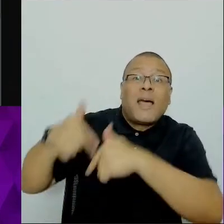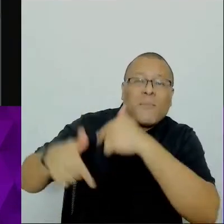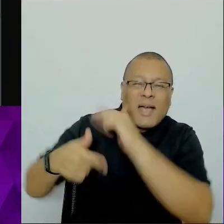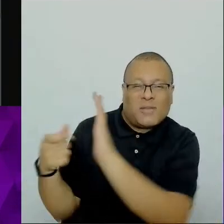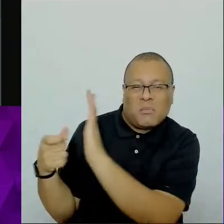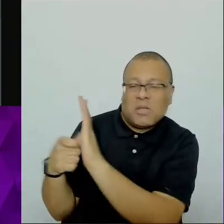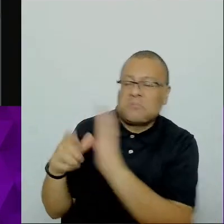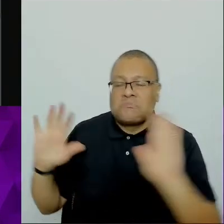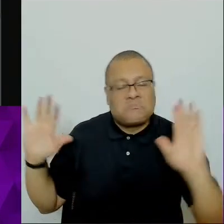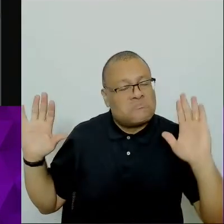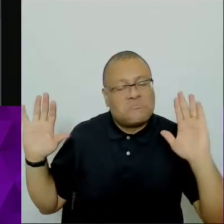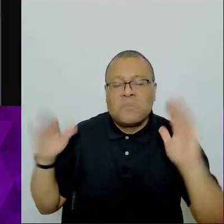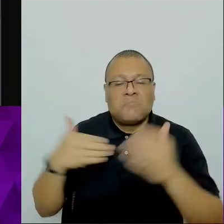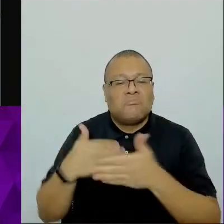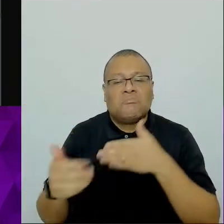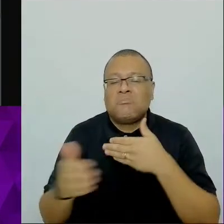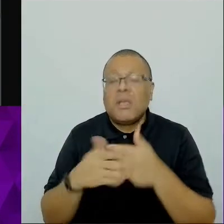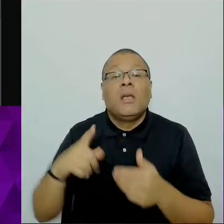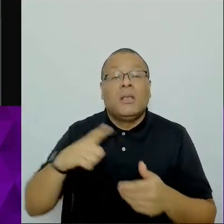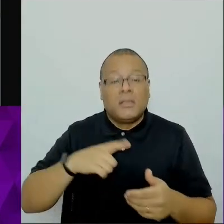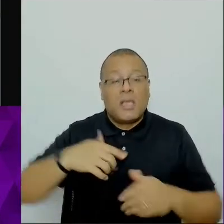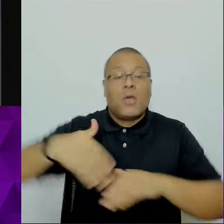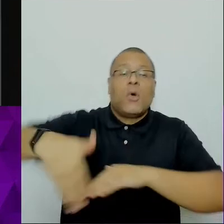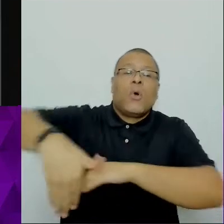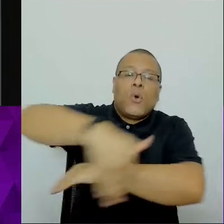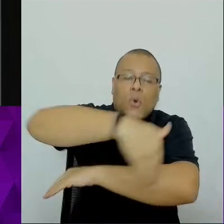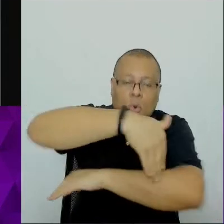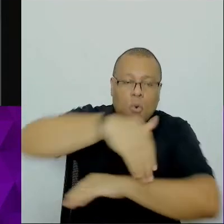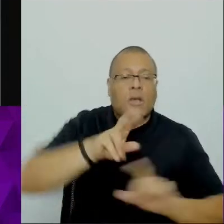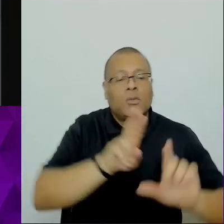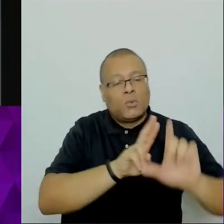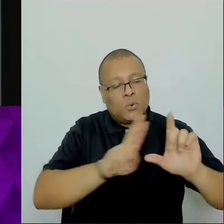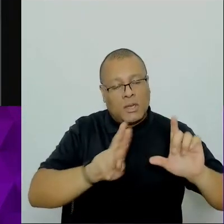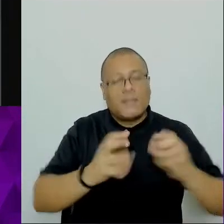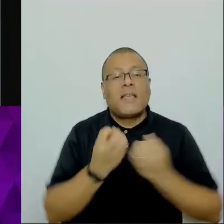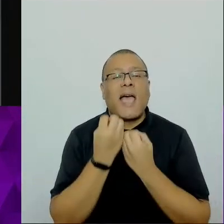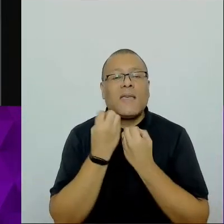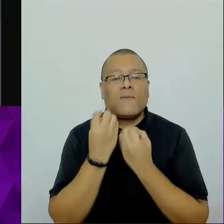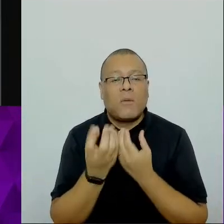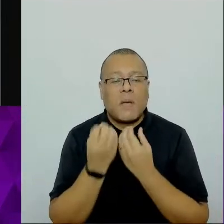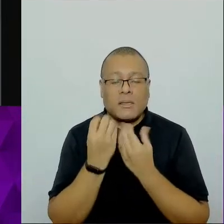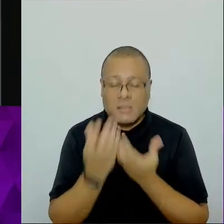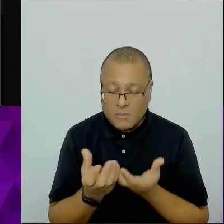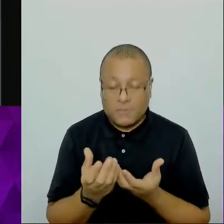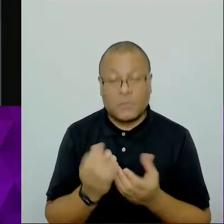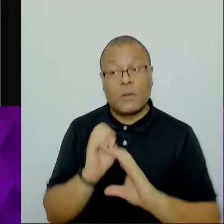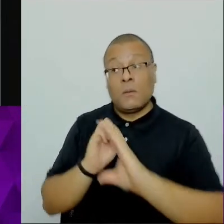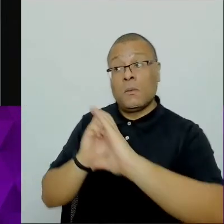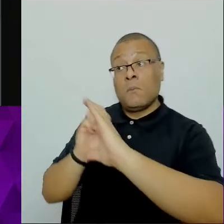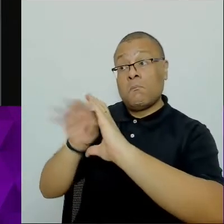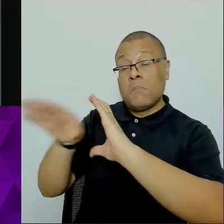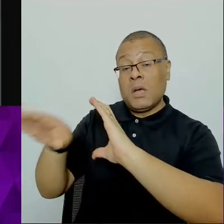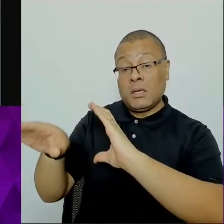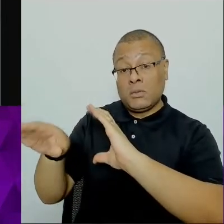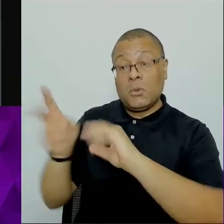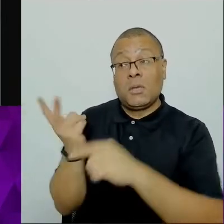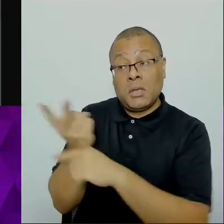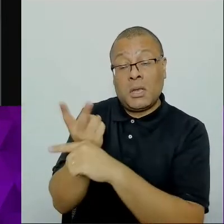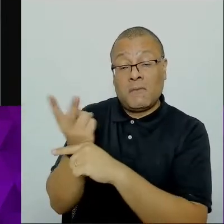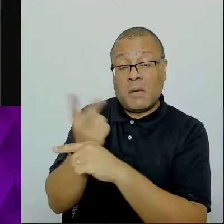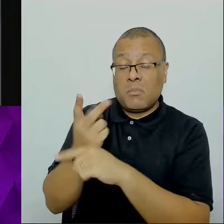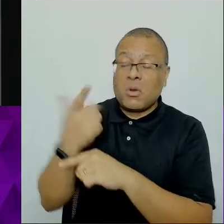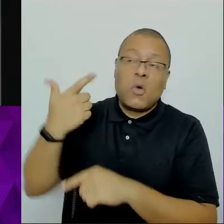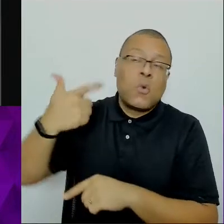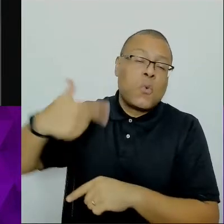gente tem 2 domínios, o domínio de endereço e o domínio de usuário. Então, ele pega ali os dados de endereço, que ele vai buscar em uma